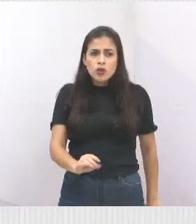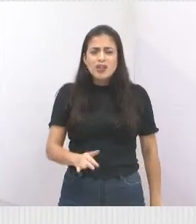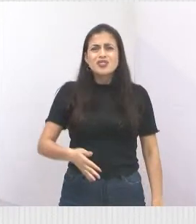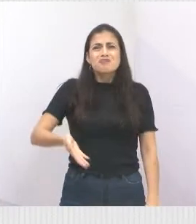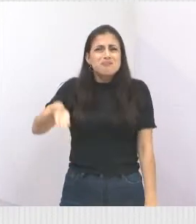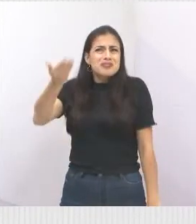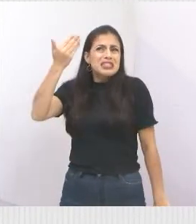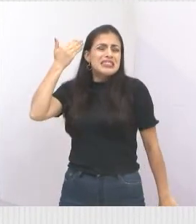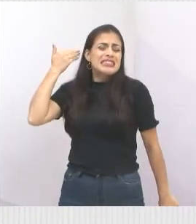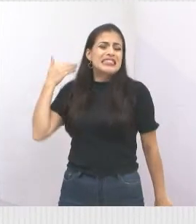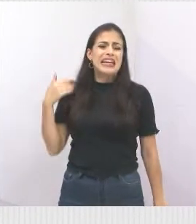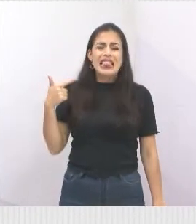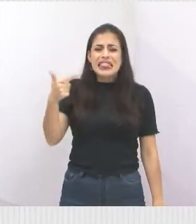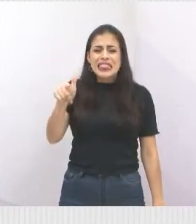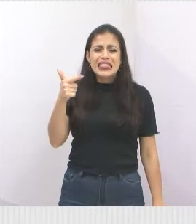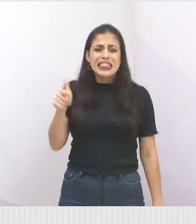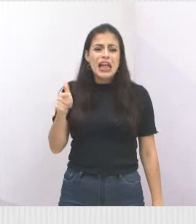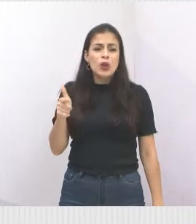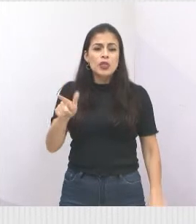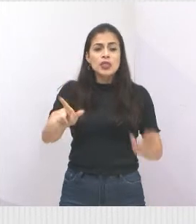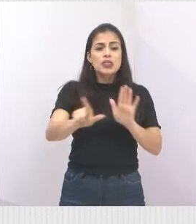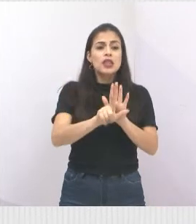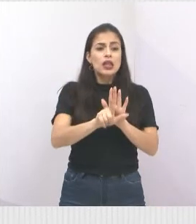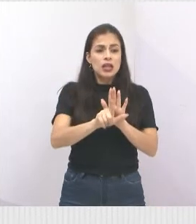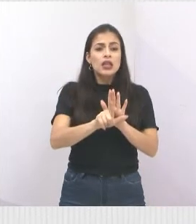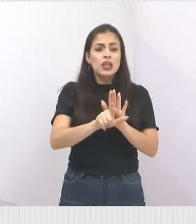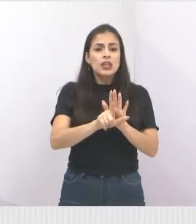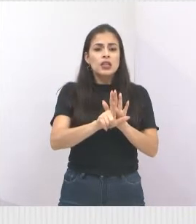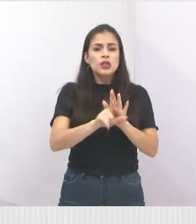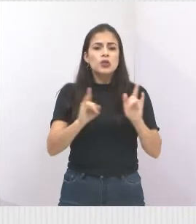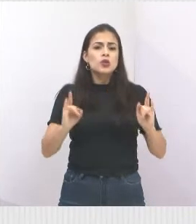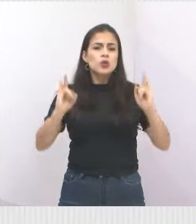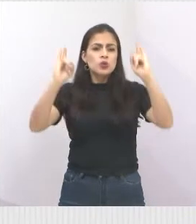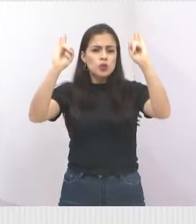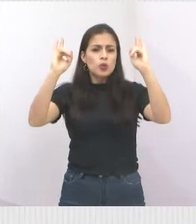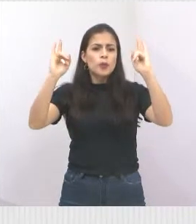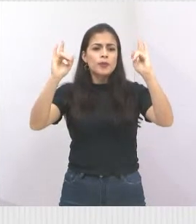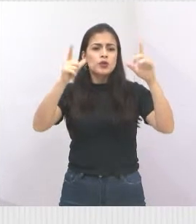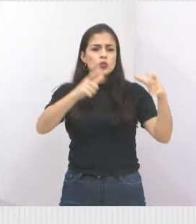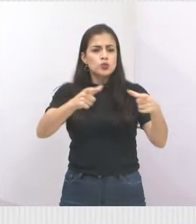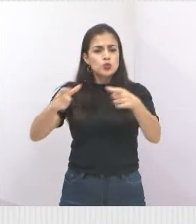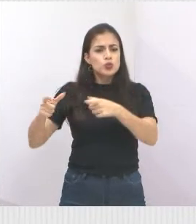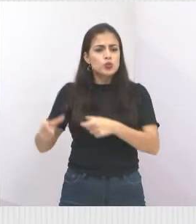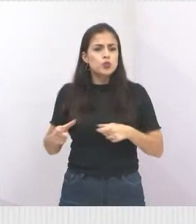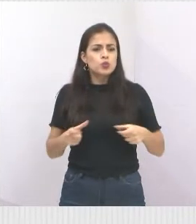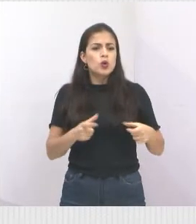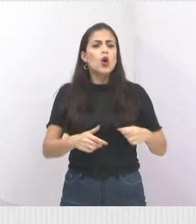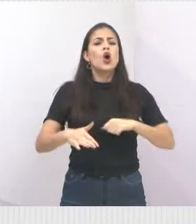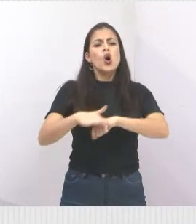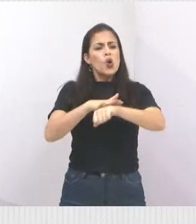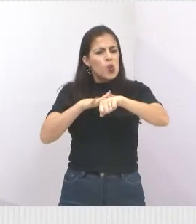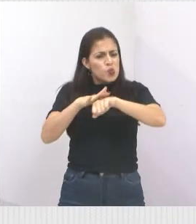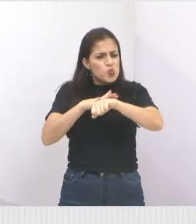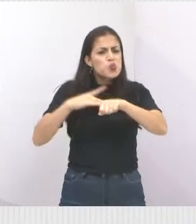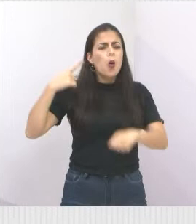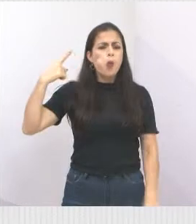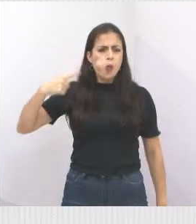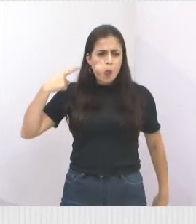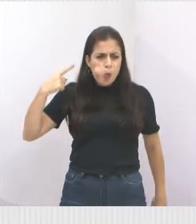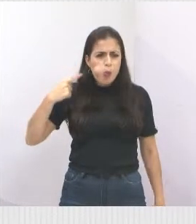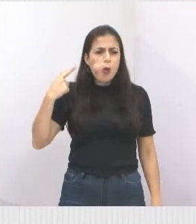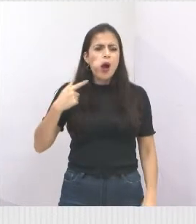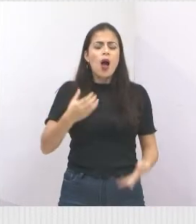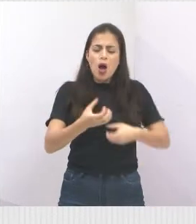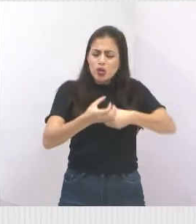lei estabelecendo o condomínio de lotes conversei com advogados comprou com Engenheiros com